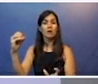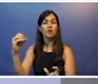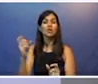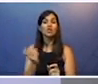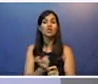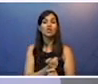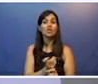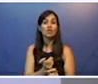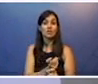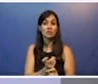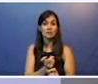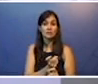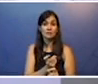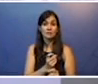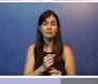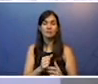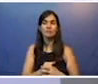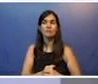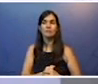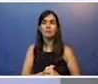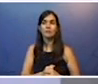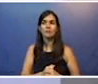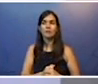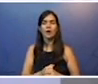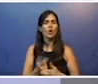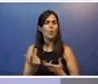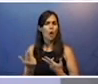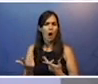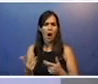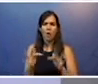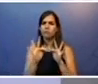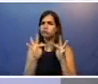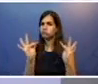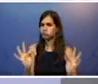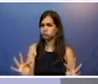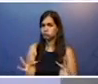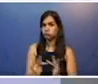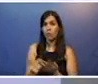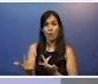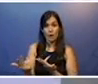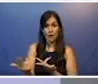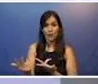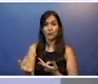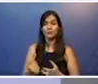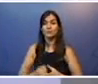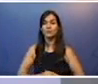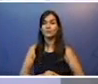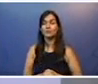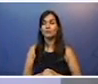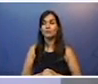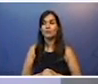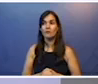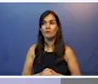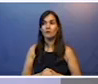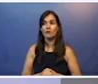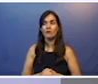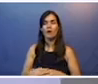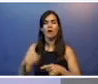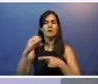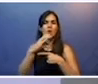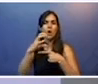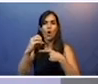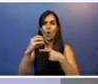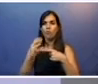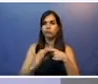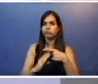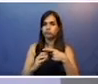x, o cateto adjacente. Vai ser a mesma fórmula que nós já vimos lá no slide anterior. Cateto oposto